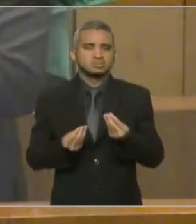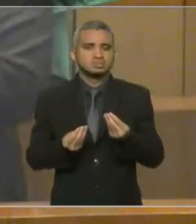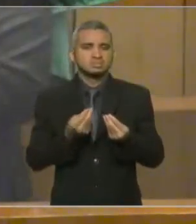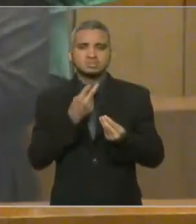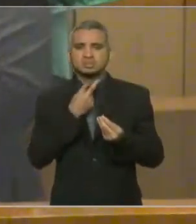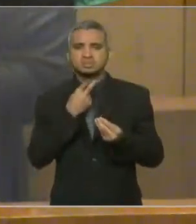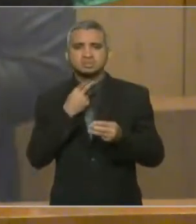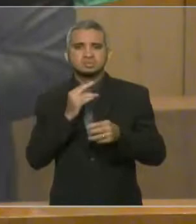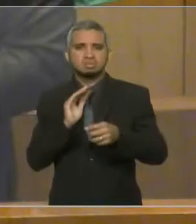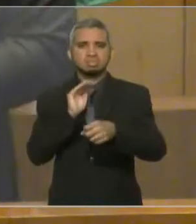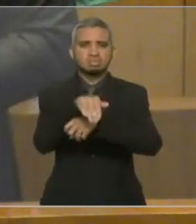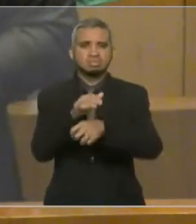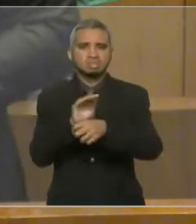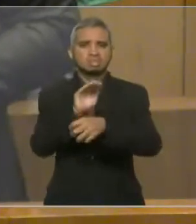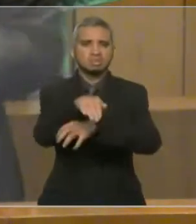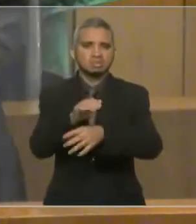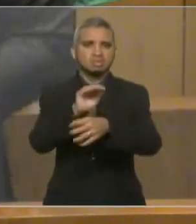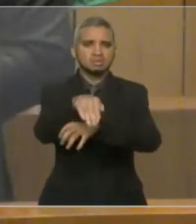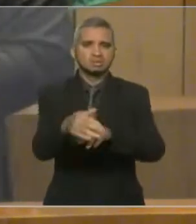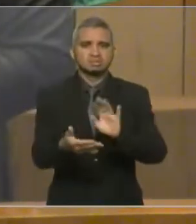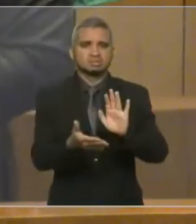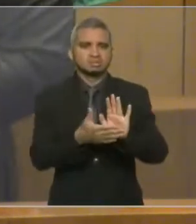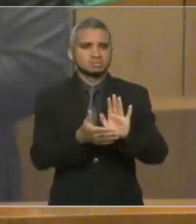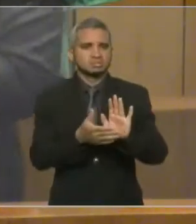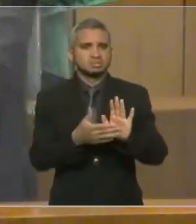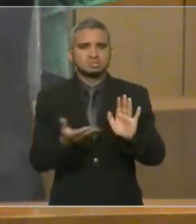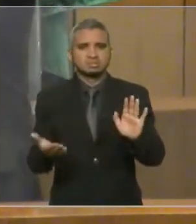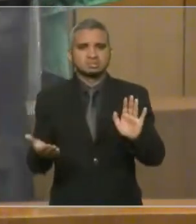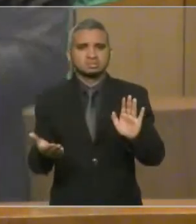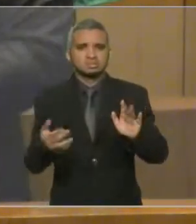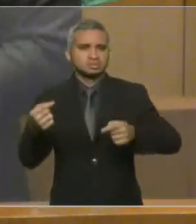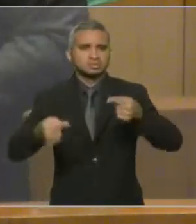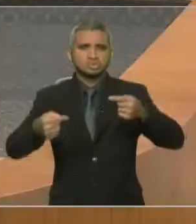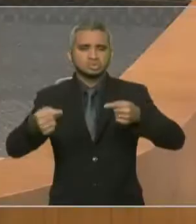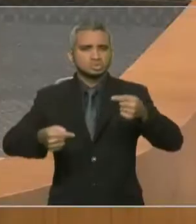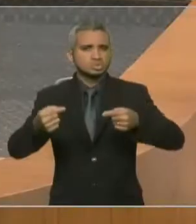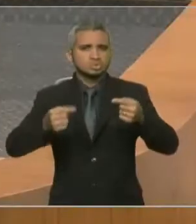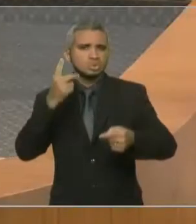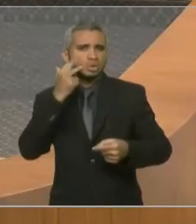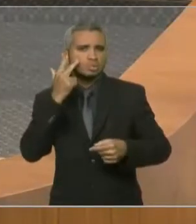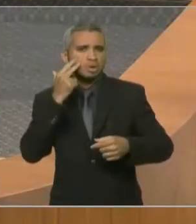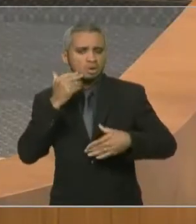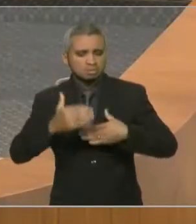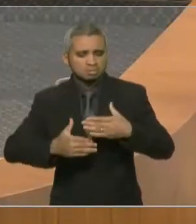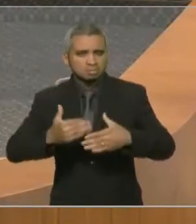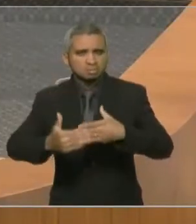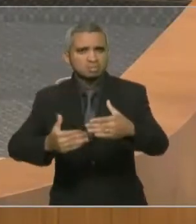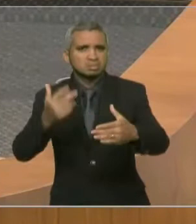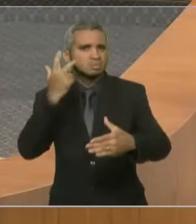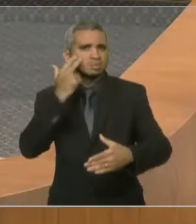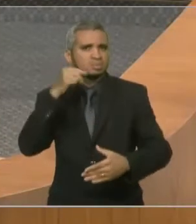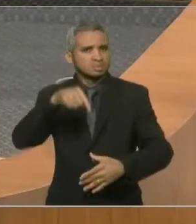atropelar determinadas discussões que estão em trâmite dentro desta casa.